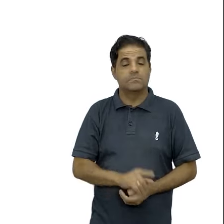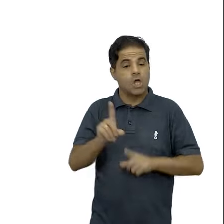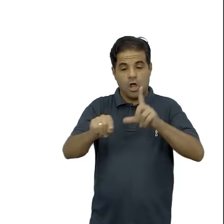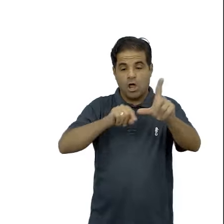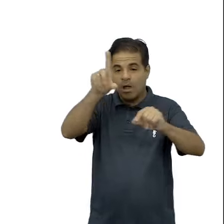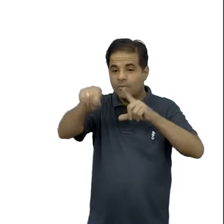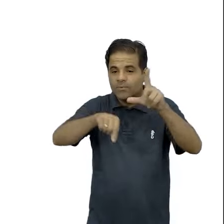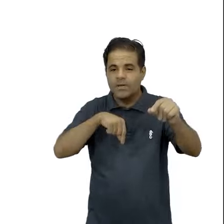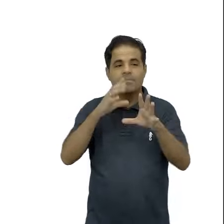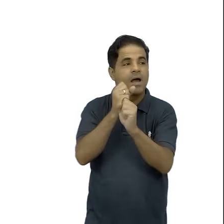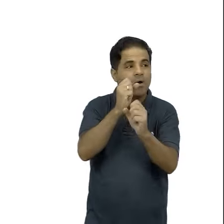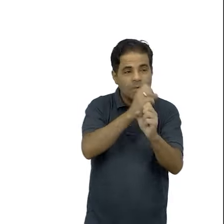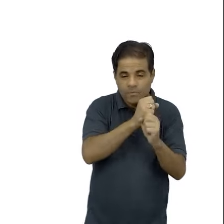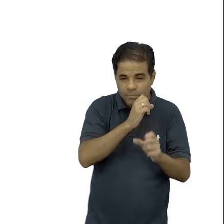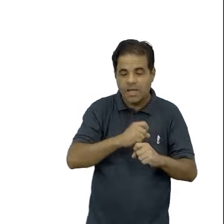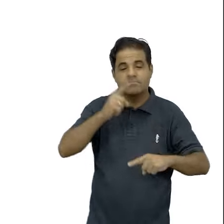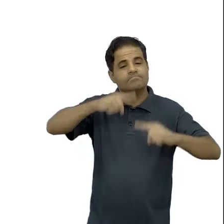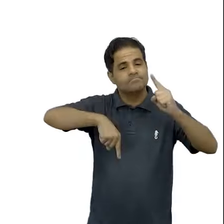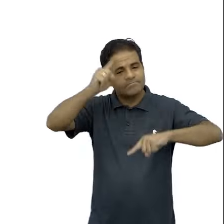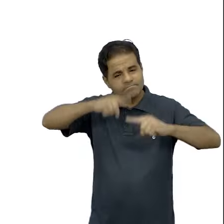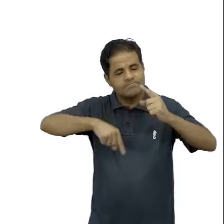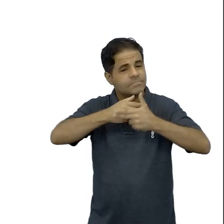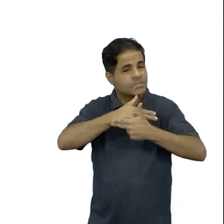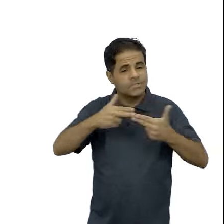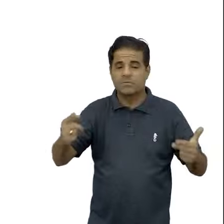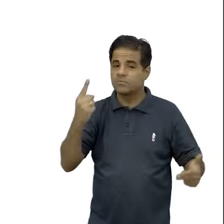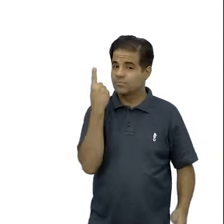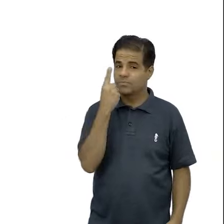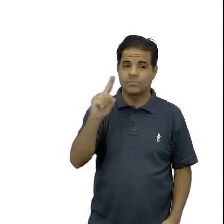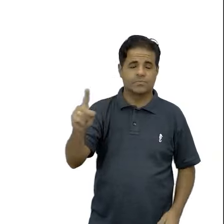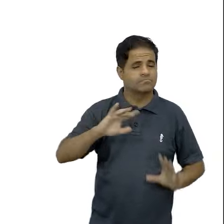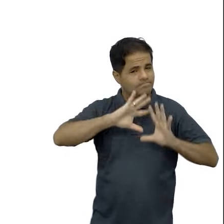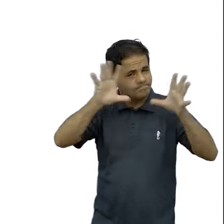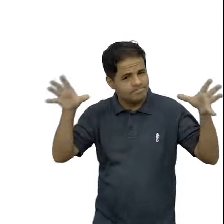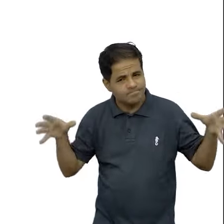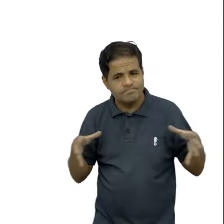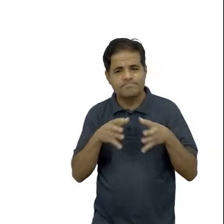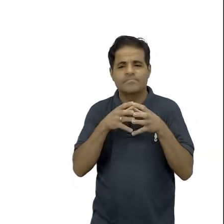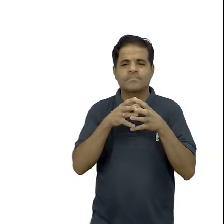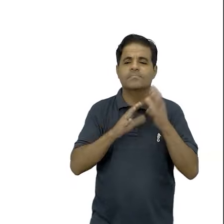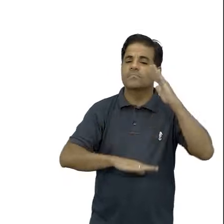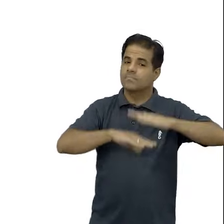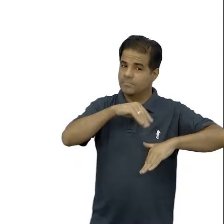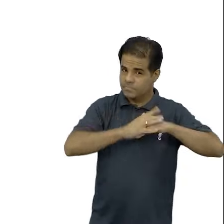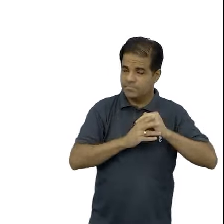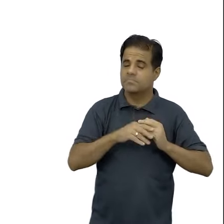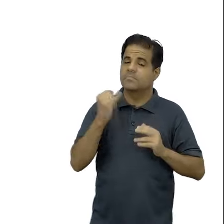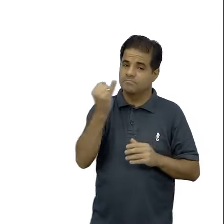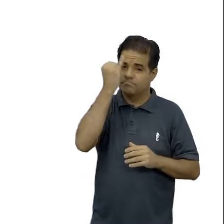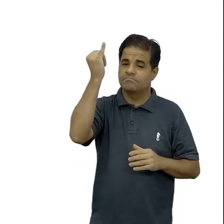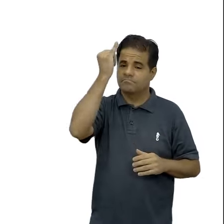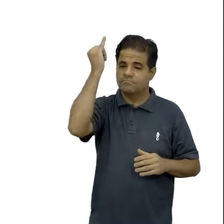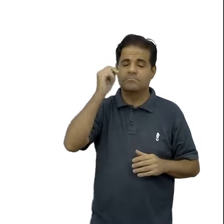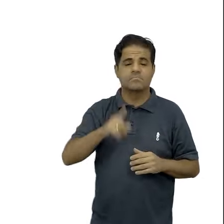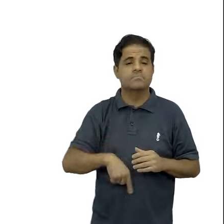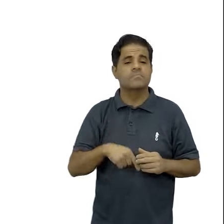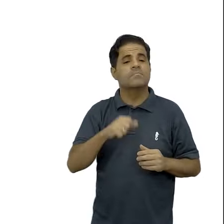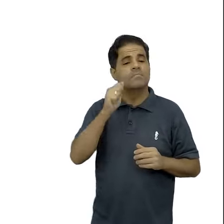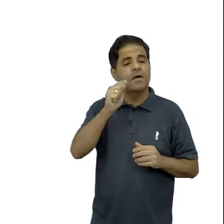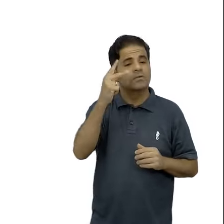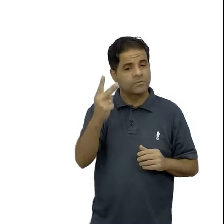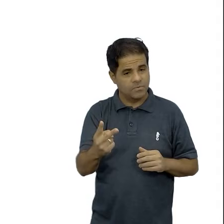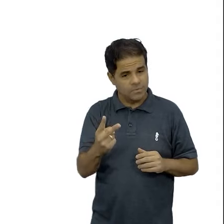Escolhemos, então, a contagem de elementos de uma coleção, cujas habilidades essenciais são a